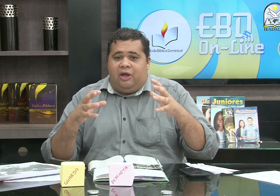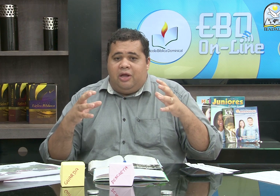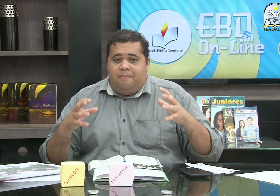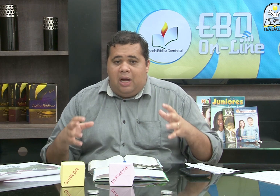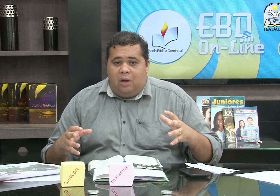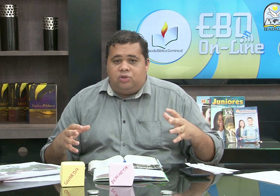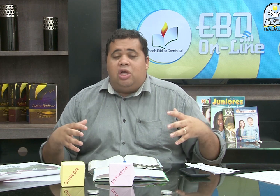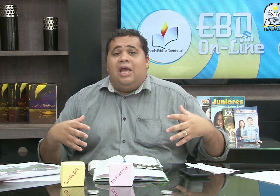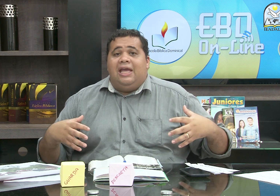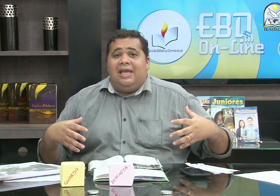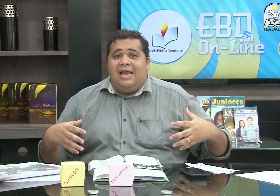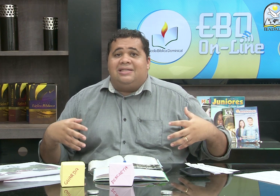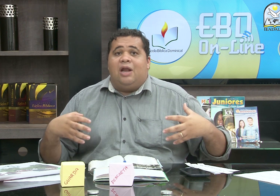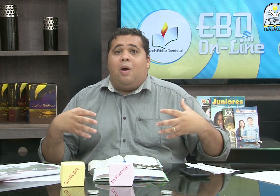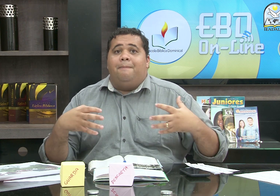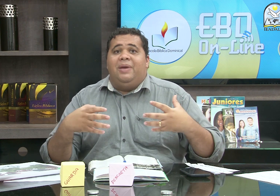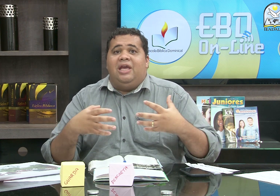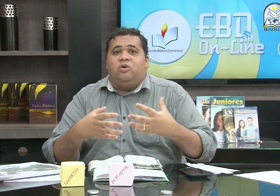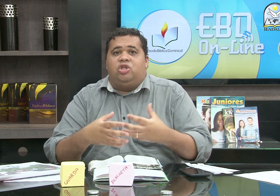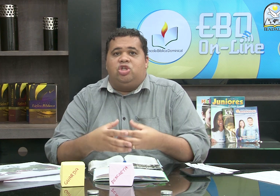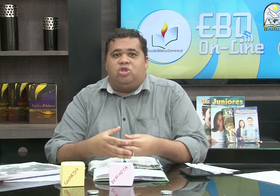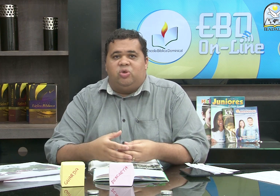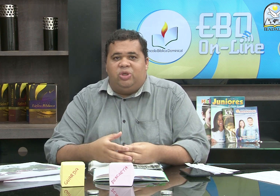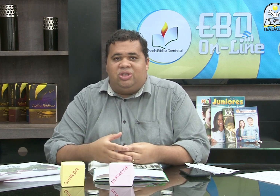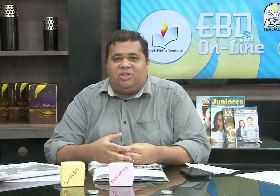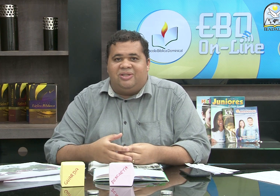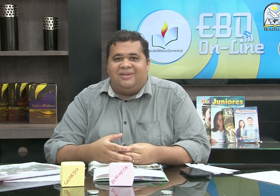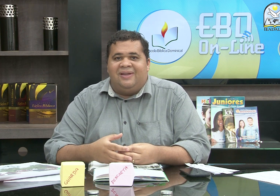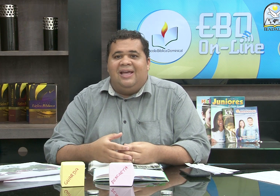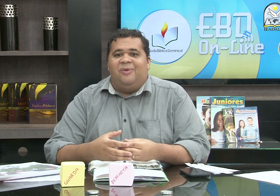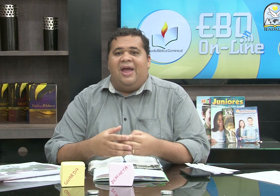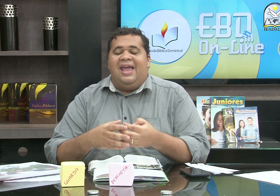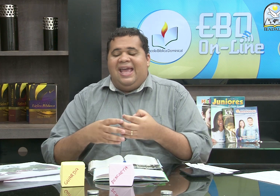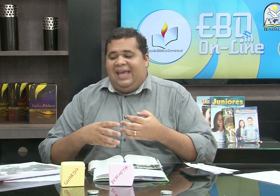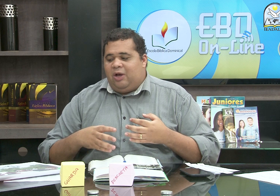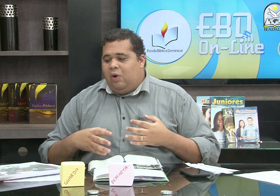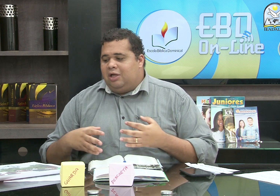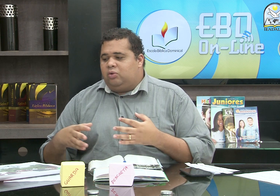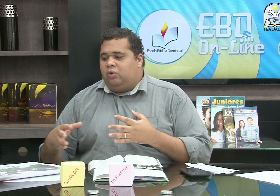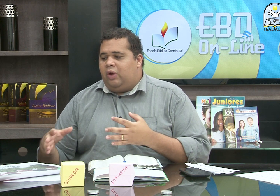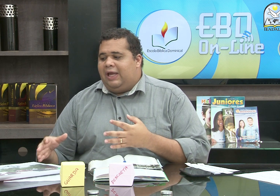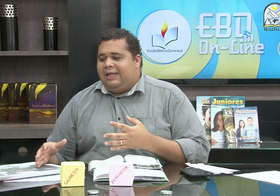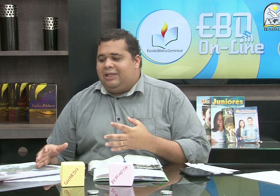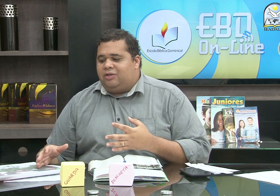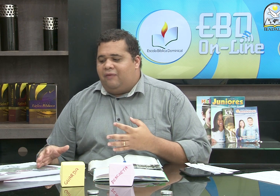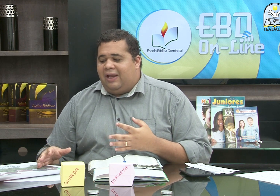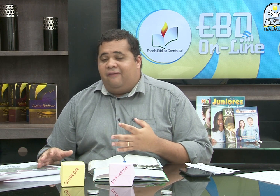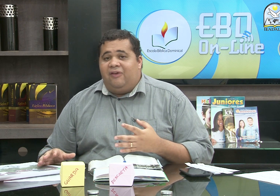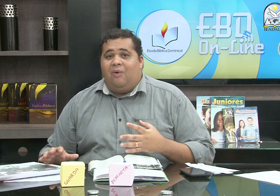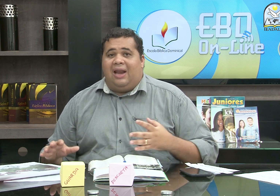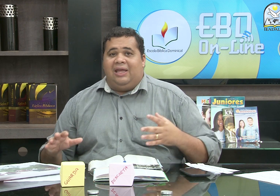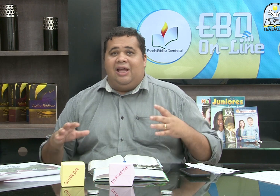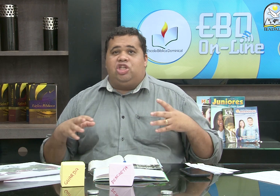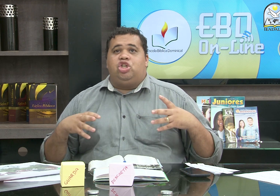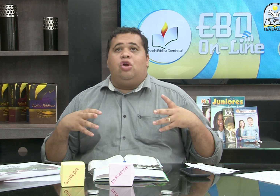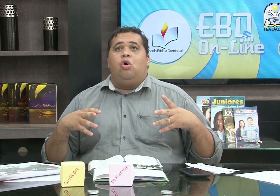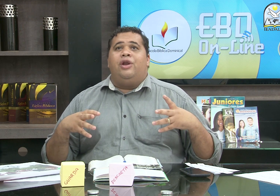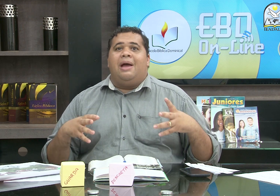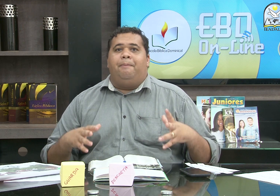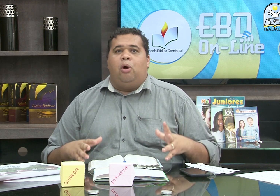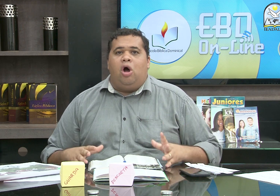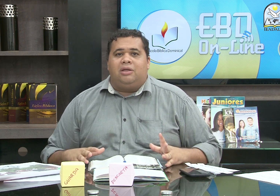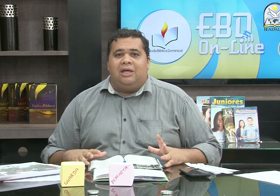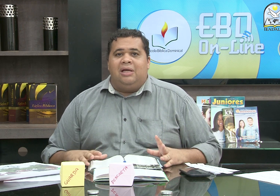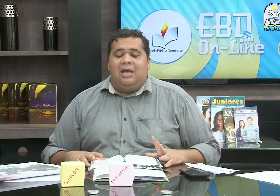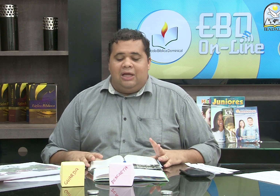Lázaro eram irmãos e eles eram amigos de Jesus não é e quando ele diz ele viu ali ele chegou